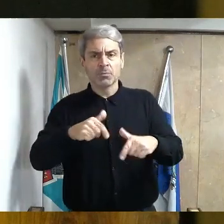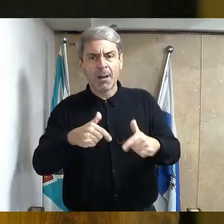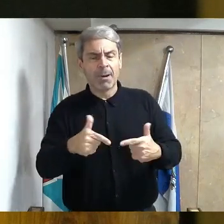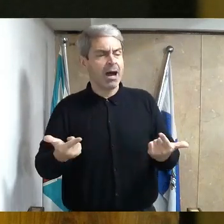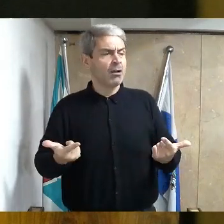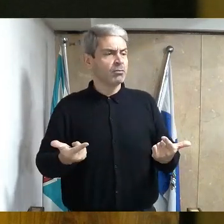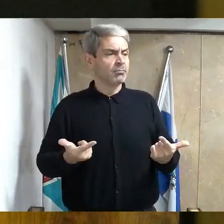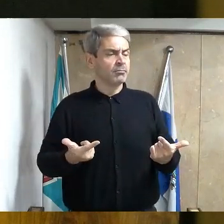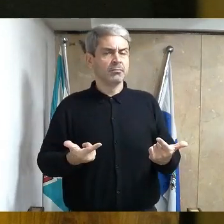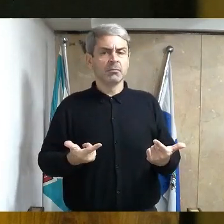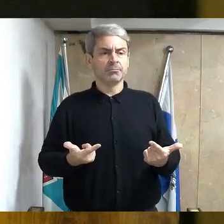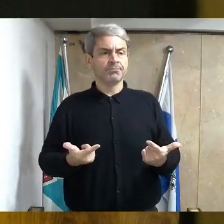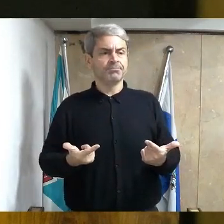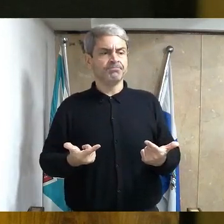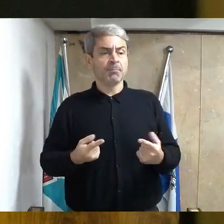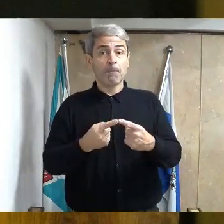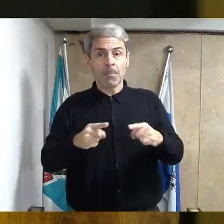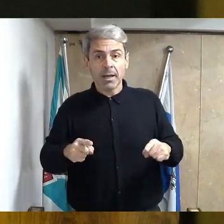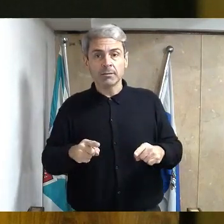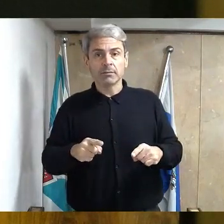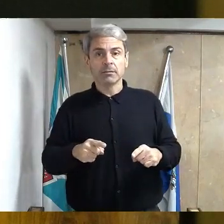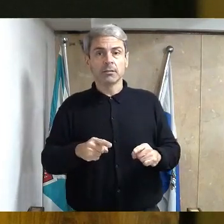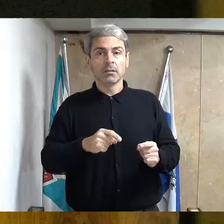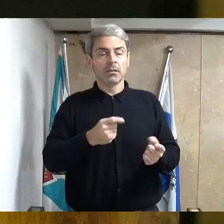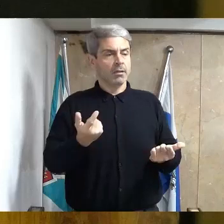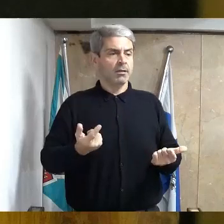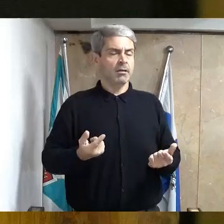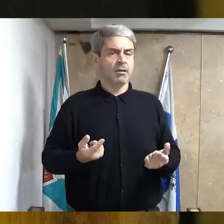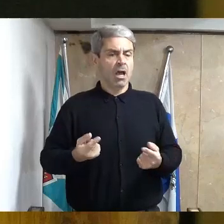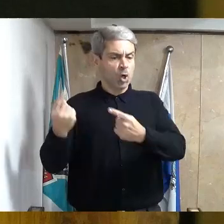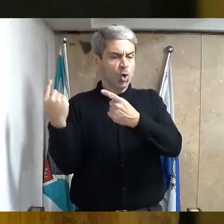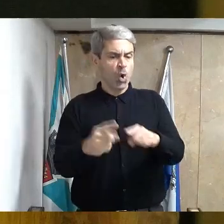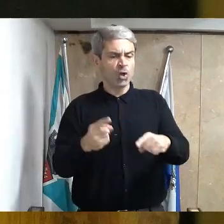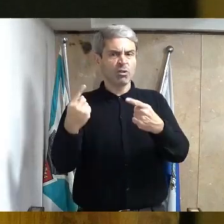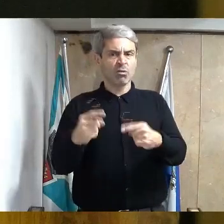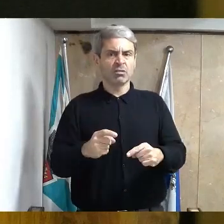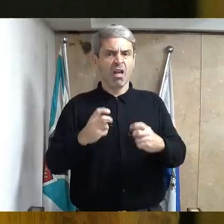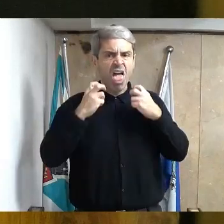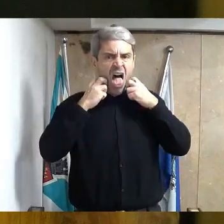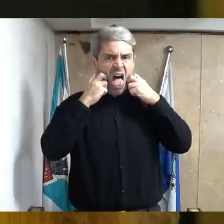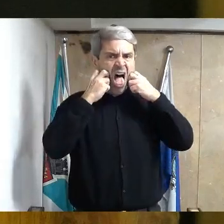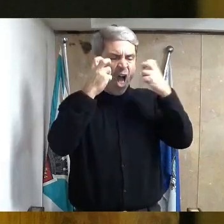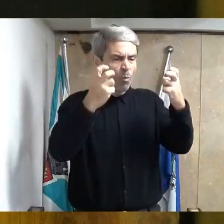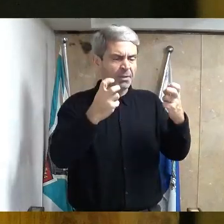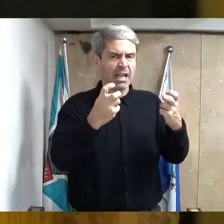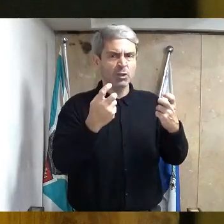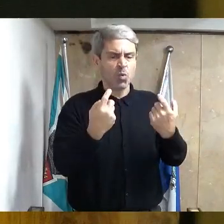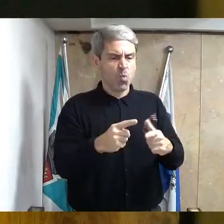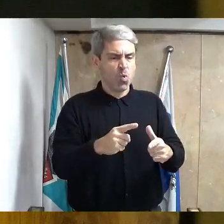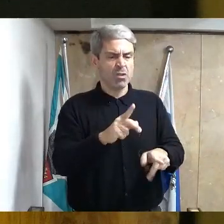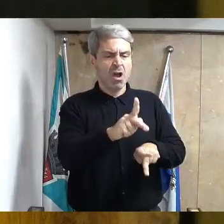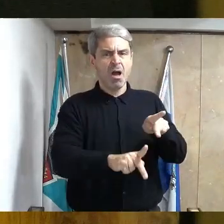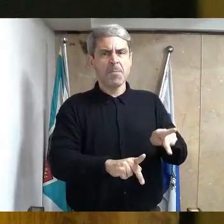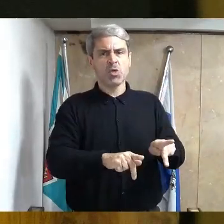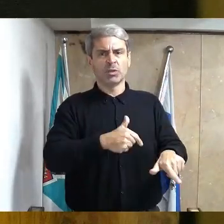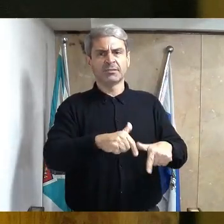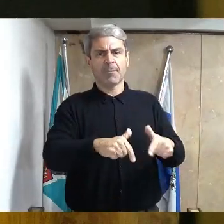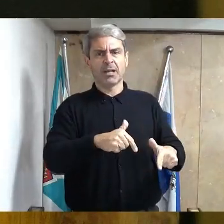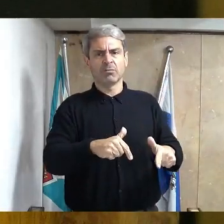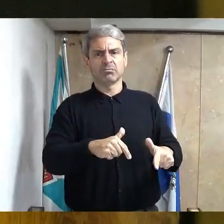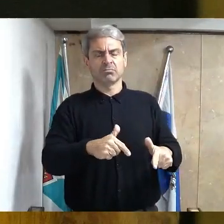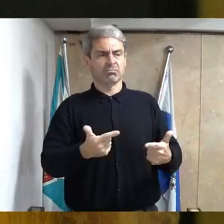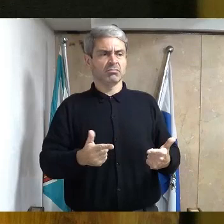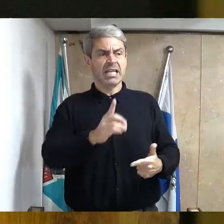trabalhador, mas ele não pode ser humilhado no seu direito de ir e